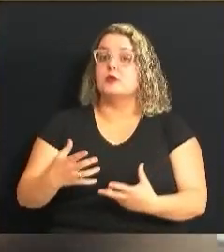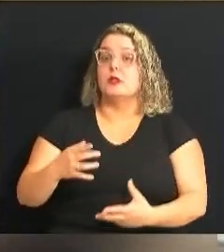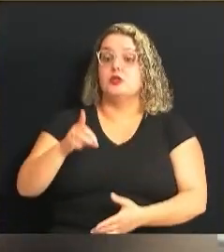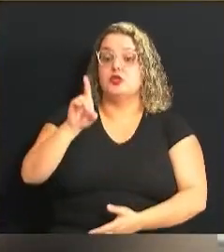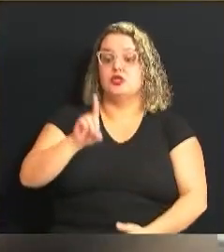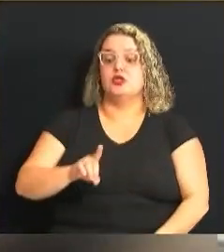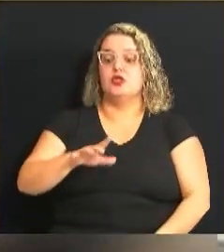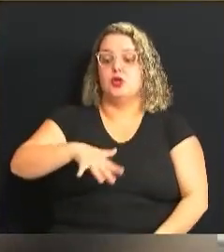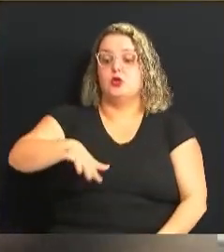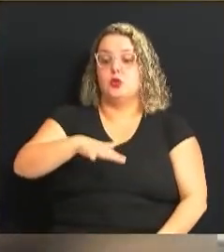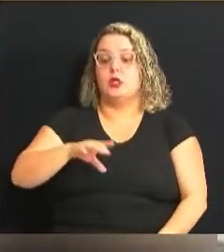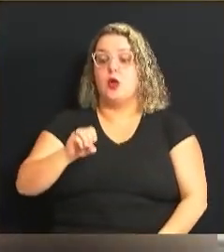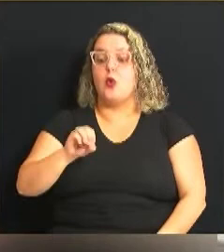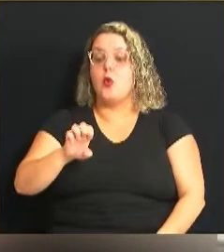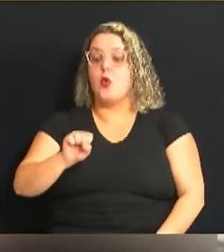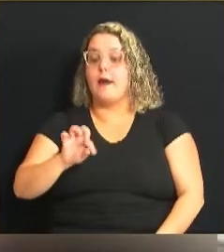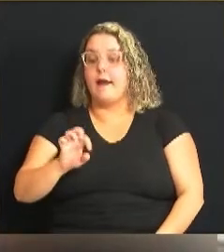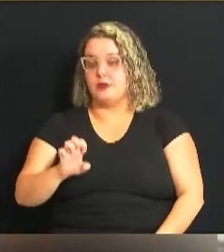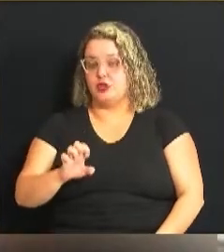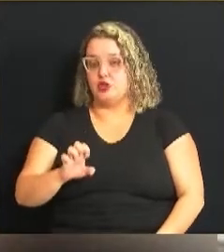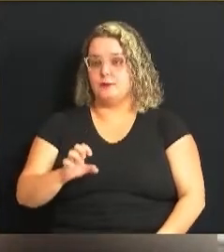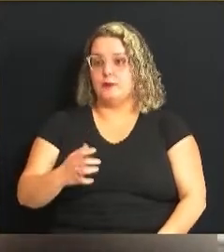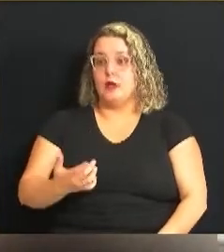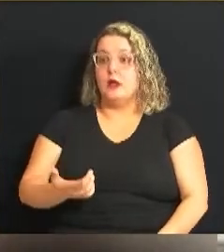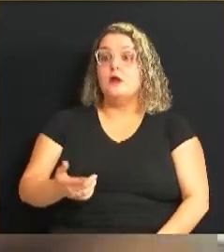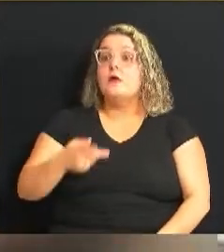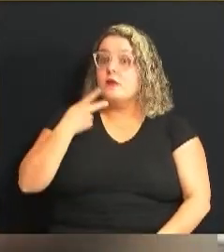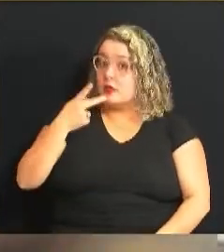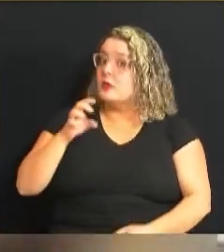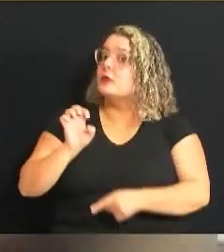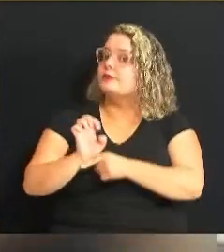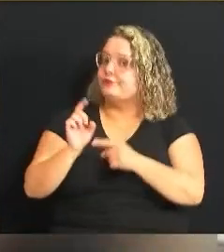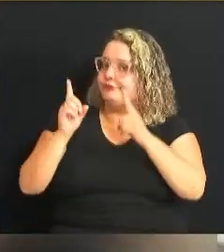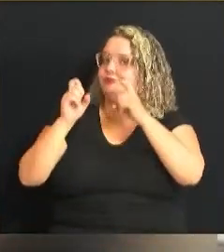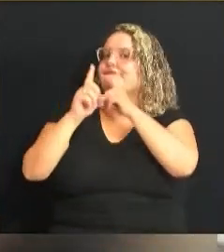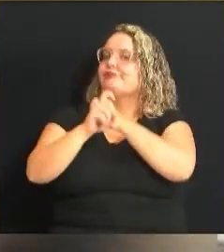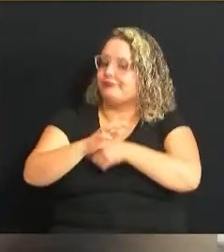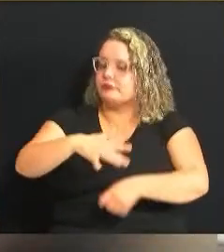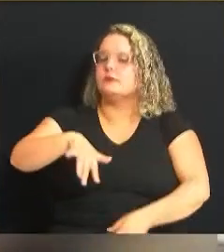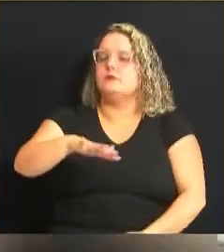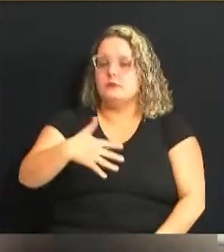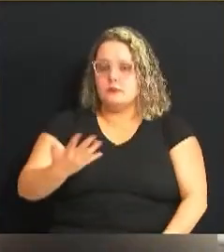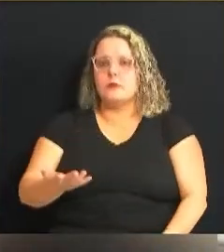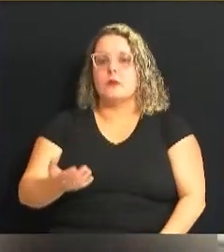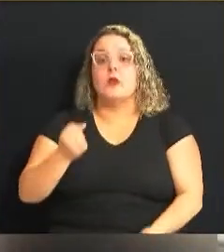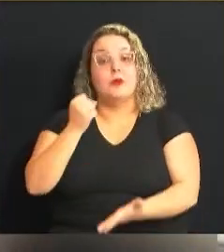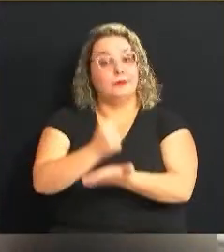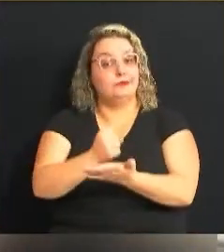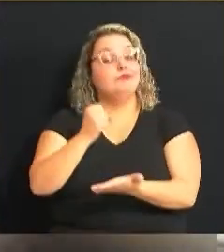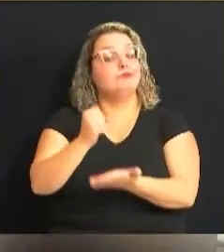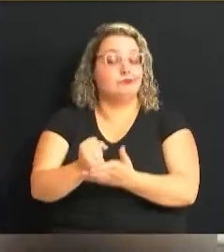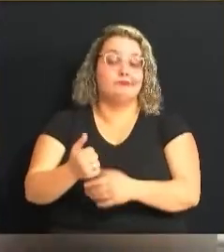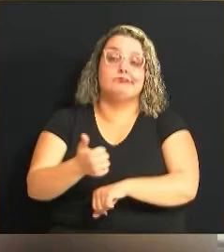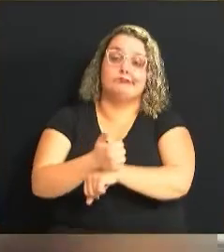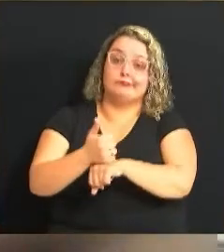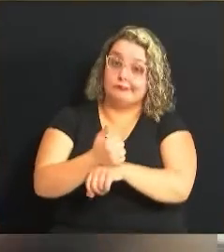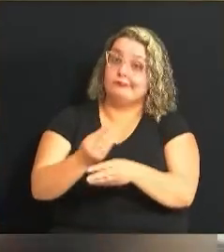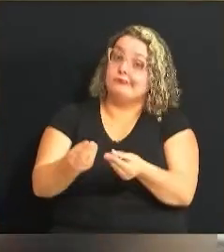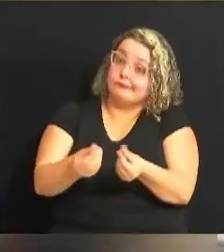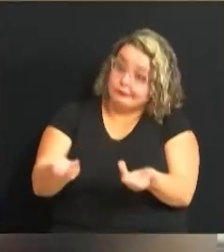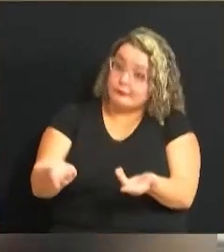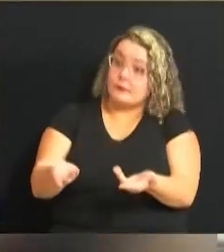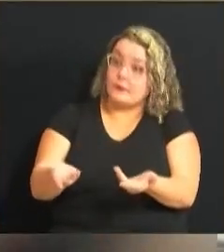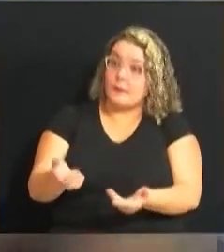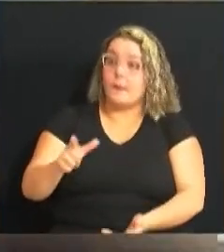Diretoria Oeste, em sua fala, também ressaltou que o Estado tem suas dificuldades na área, como a contratação de